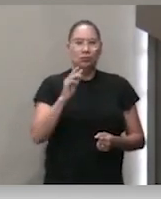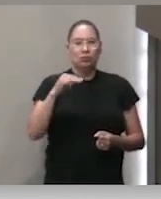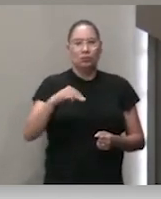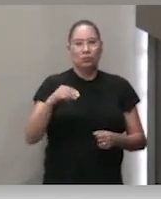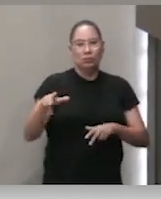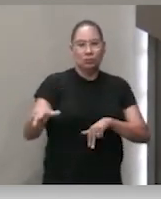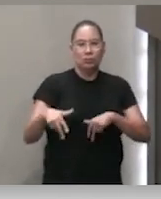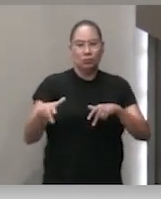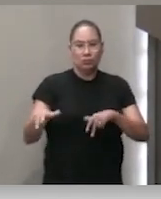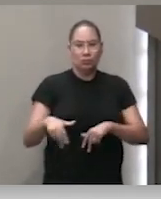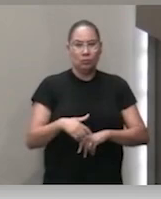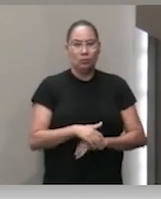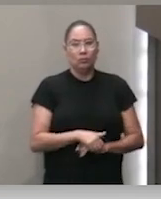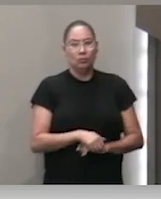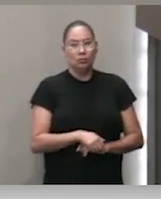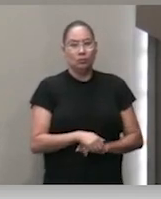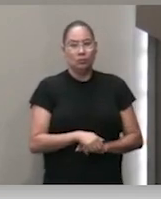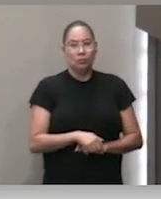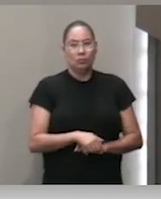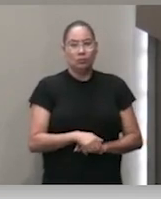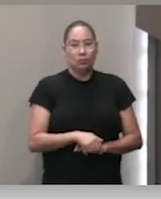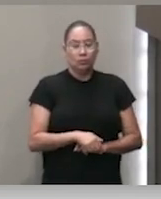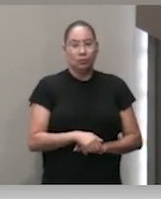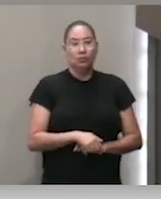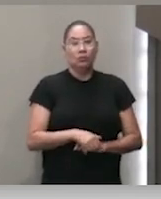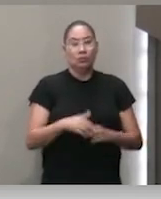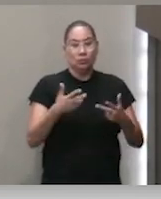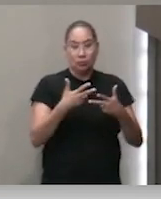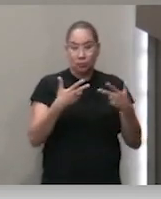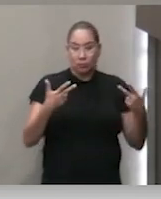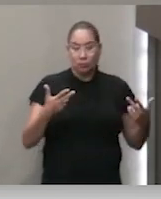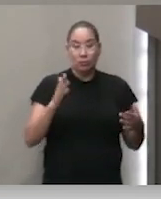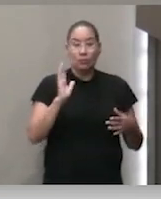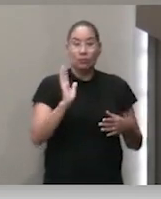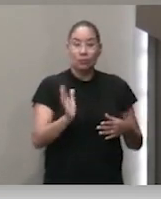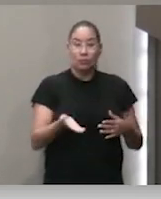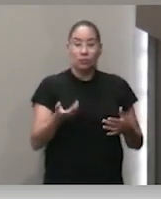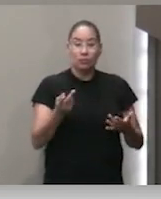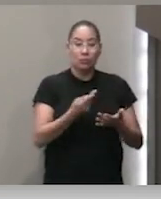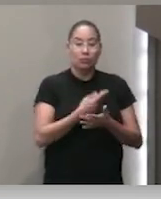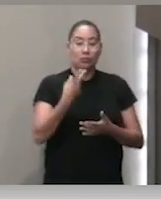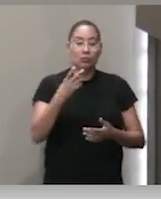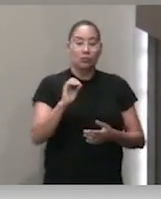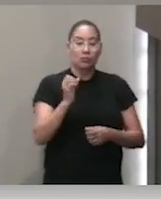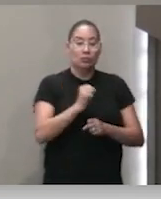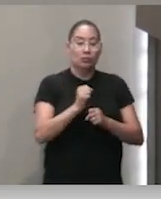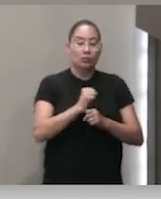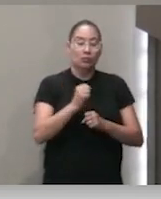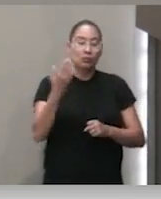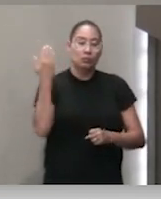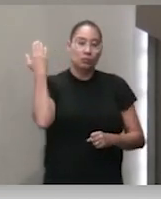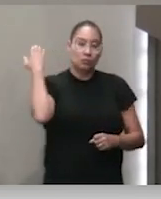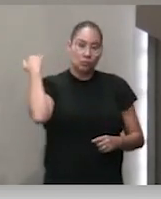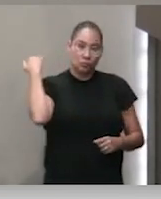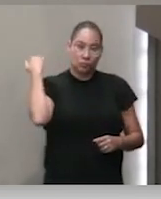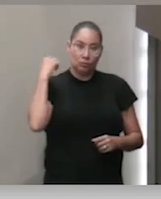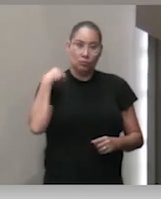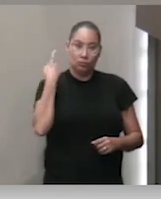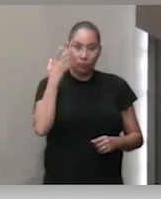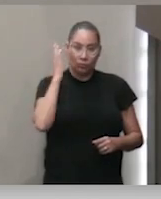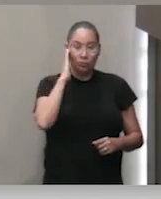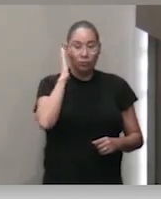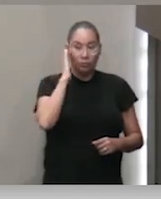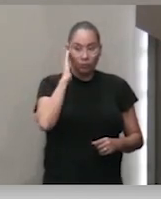interior. Uma maravilha, coisa que era para ter acontecido há 20 anos atrás, mas a gente sabe que aquele